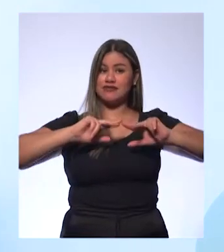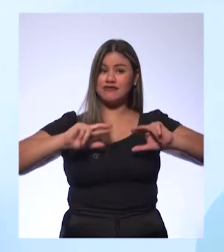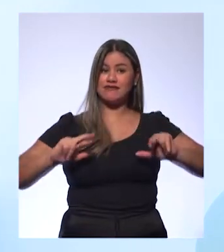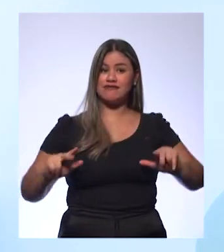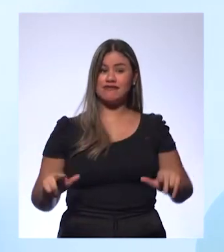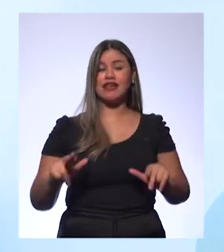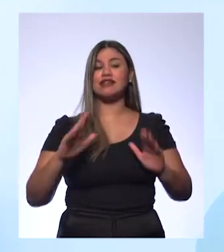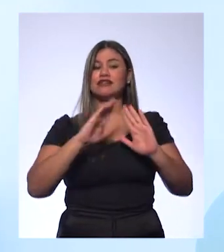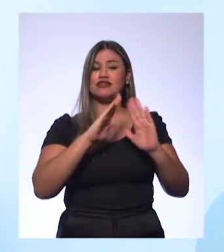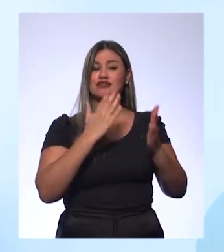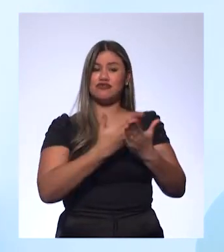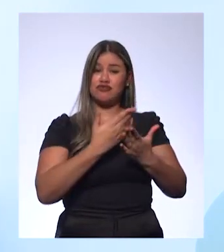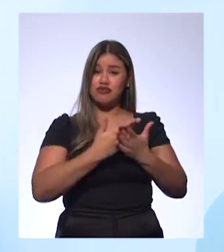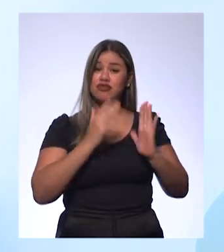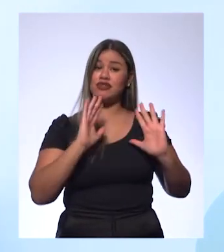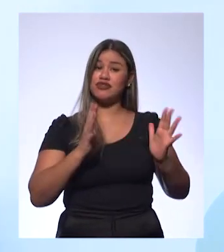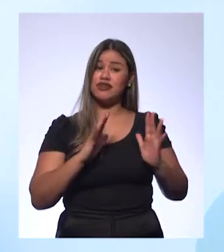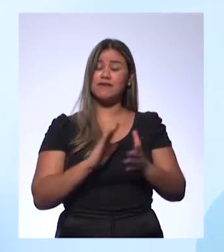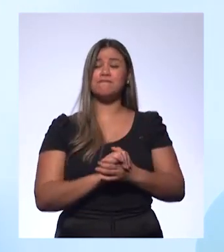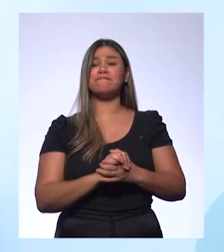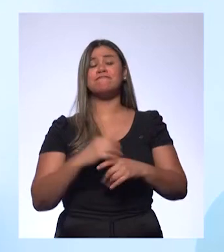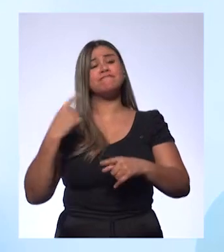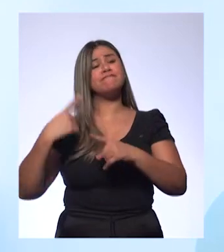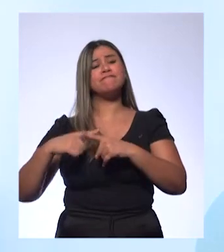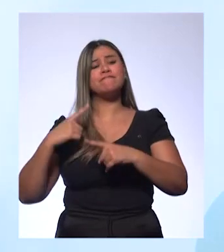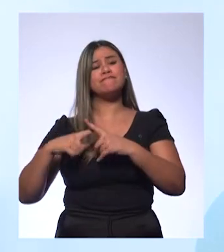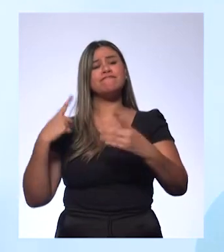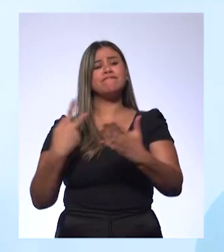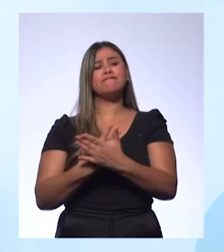estava fazendo na escola. Então, por que deu errado?